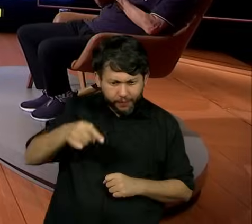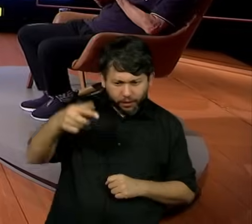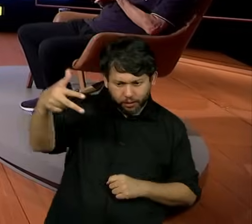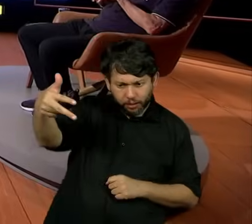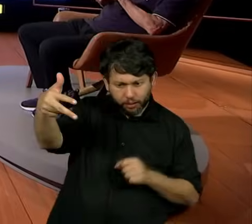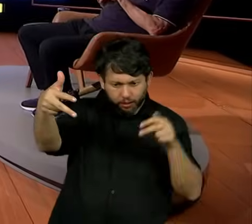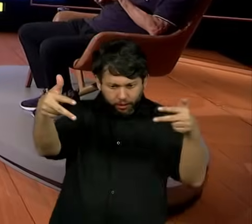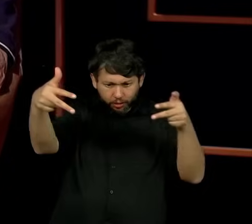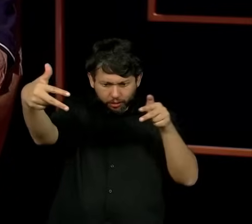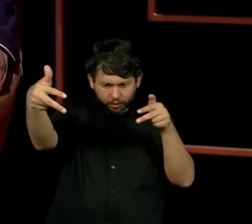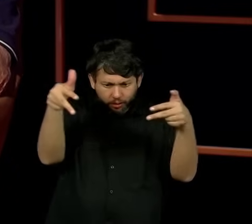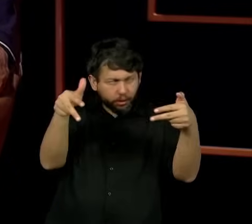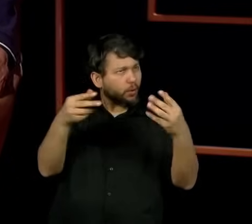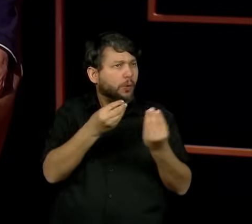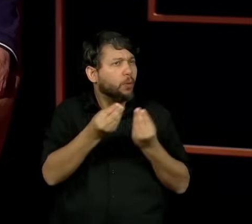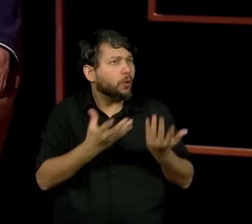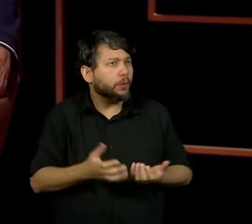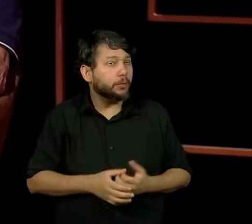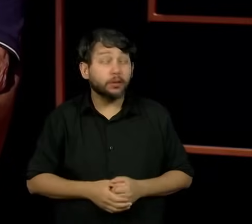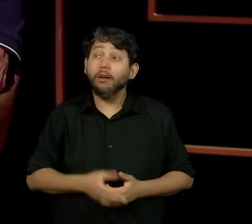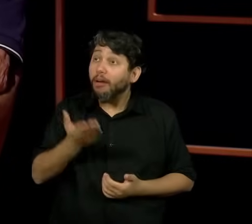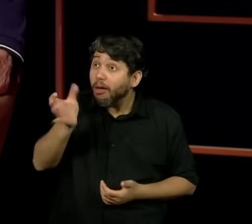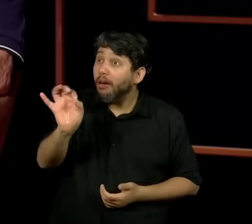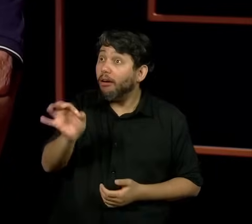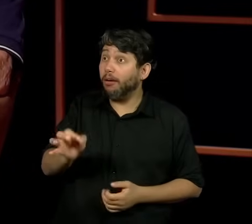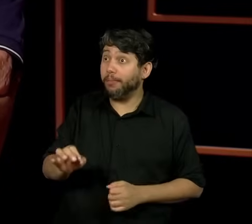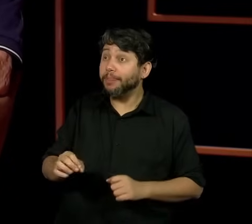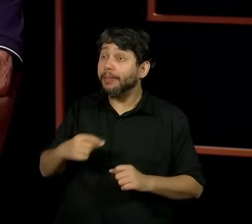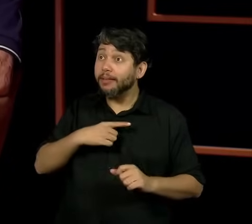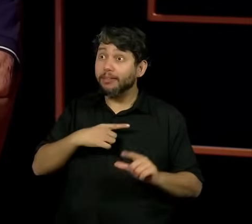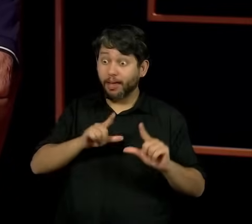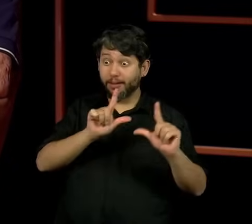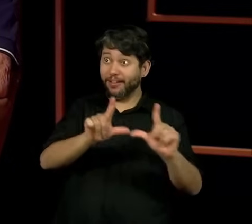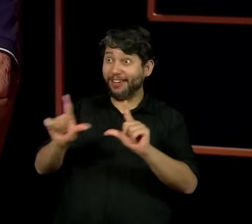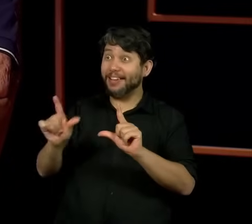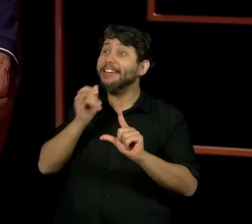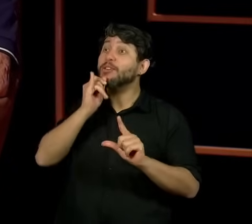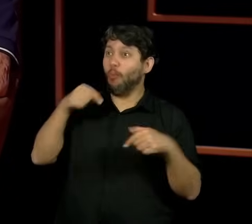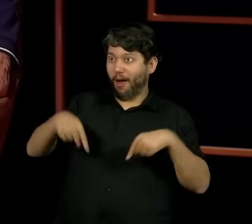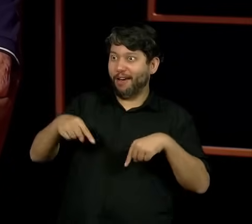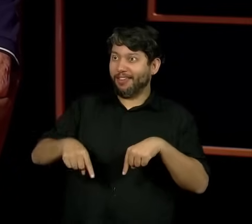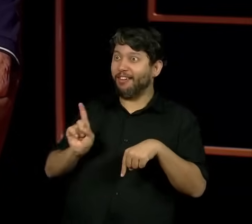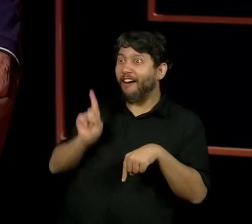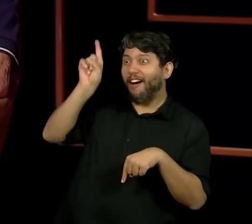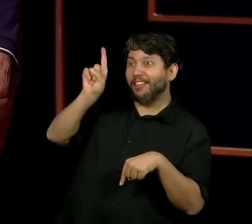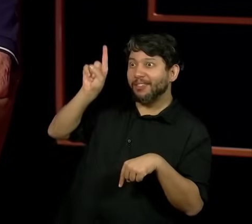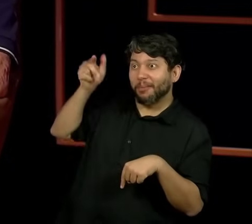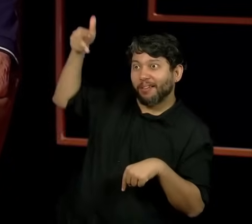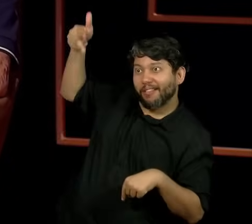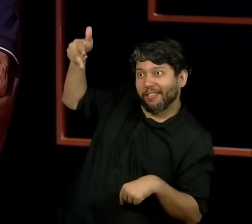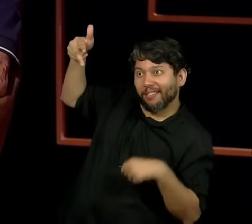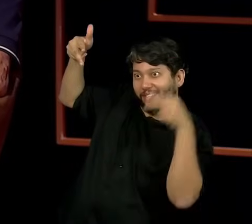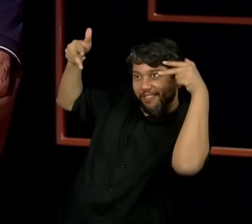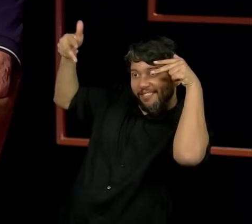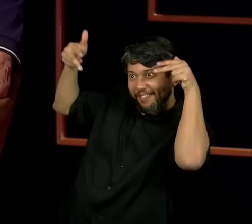É os botõezinhos que tem aí em cima, que corta para Cristine, para você,